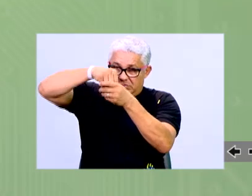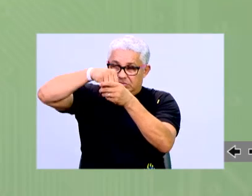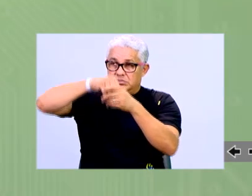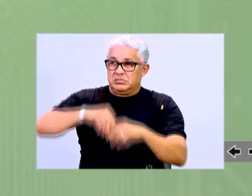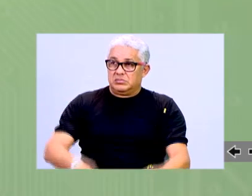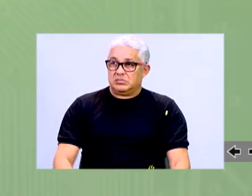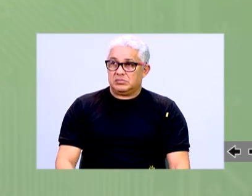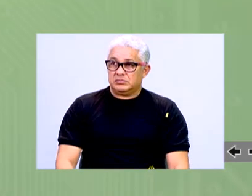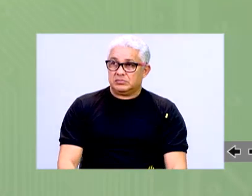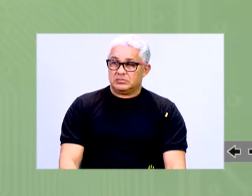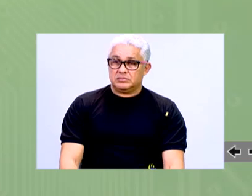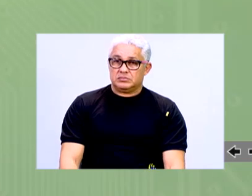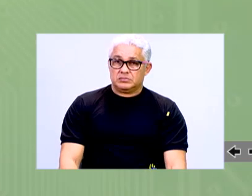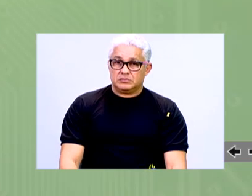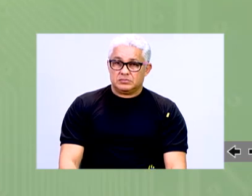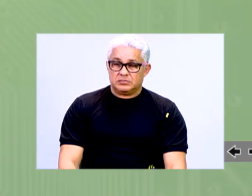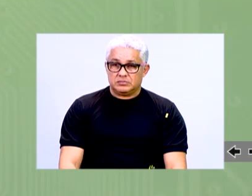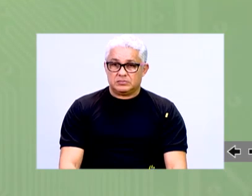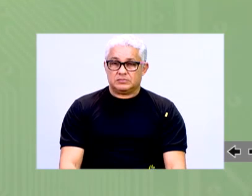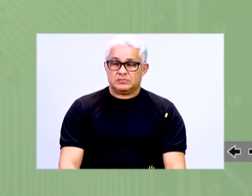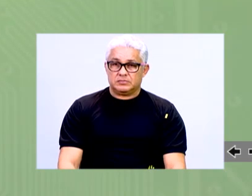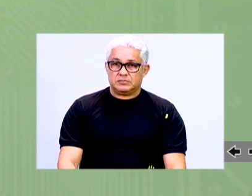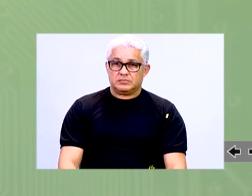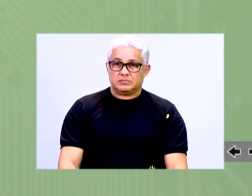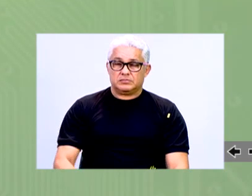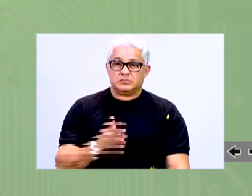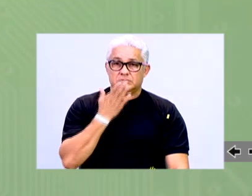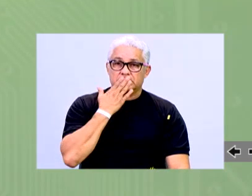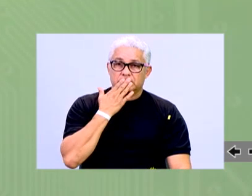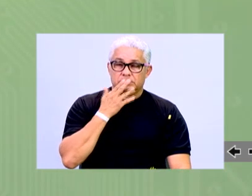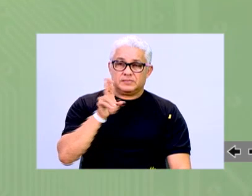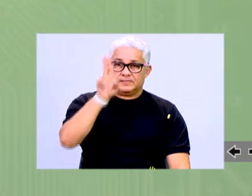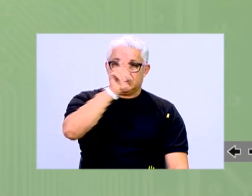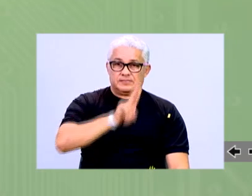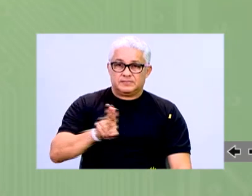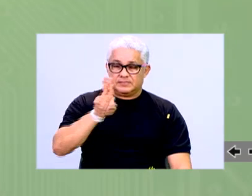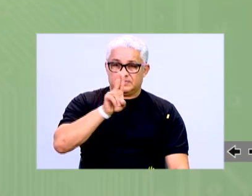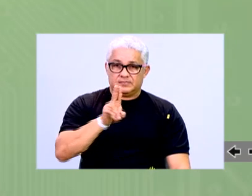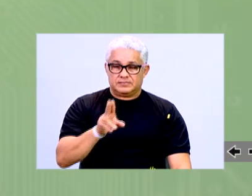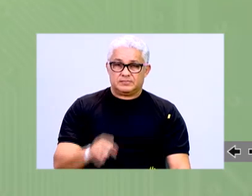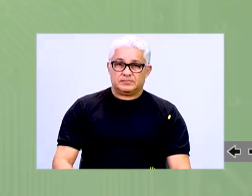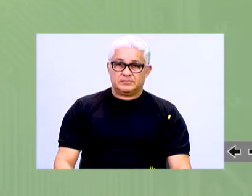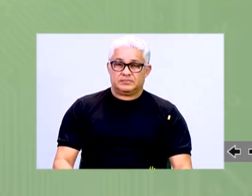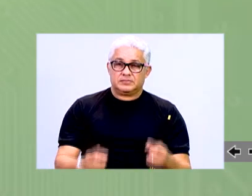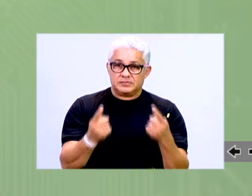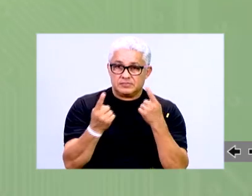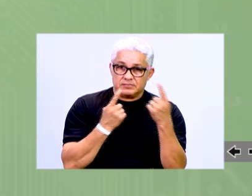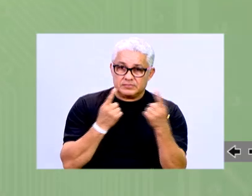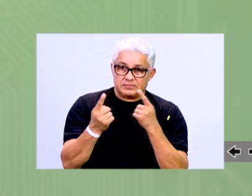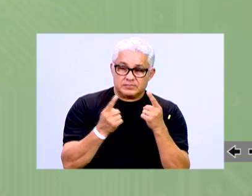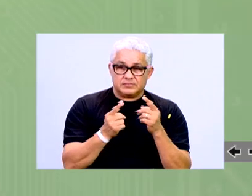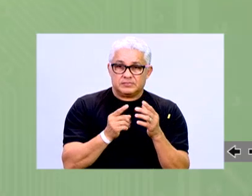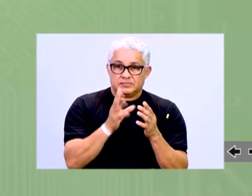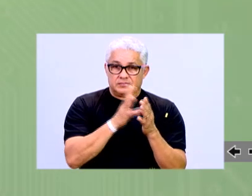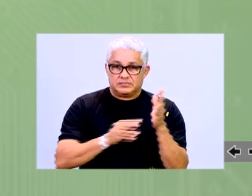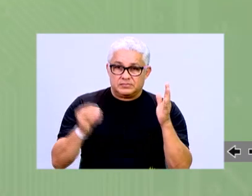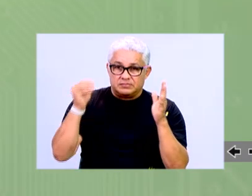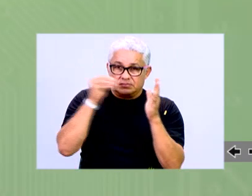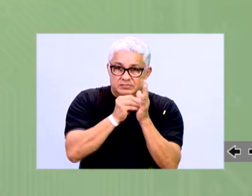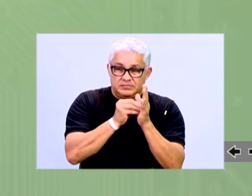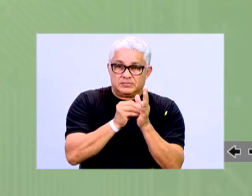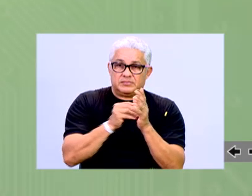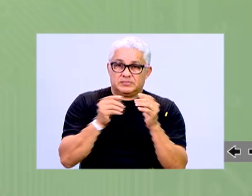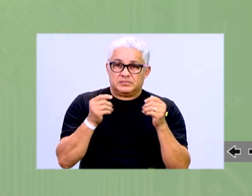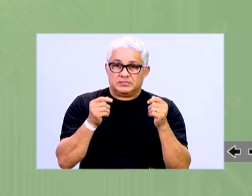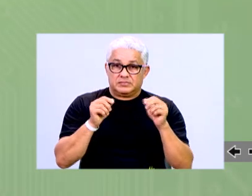De acordo com o tipo desse usuário que está sendo entrevistado, a abordagem tem que